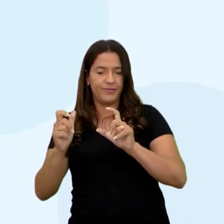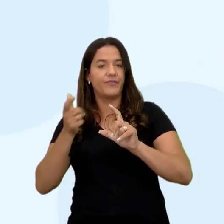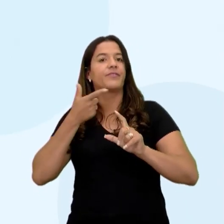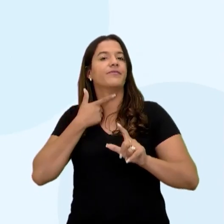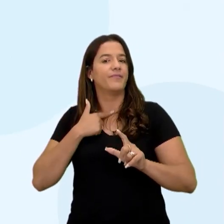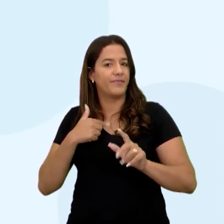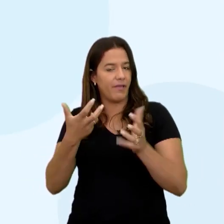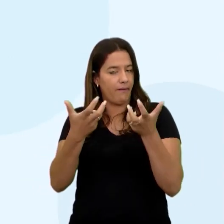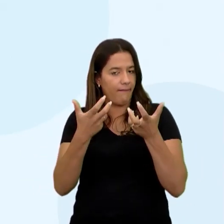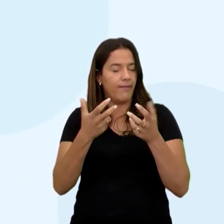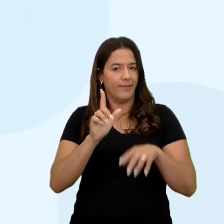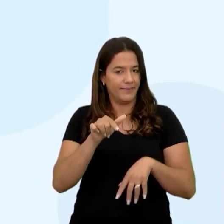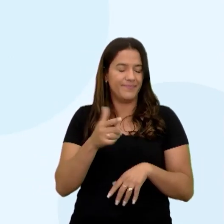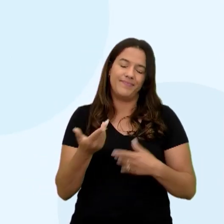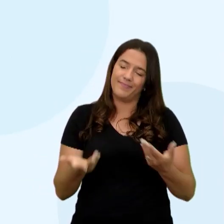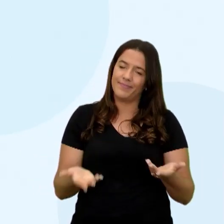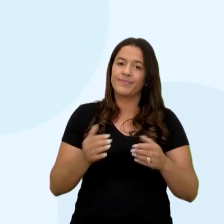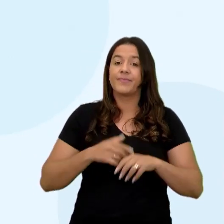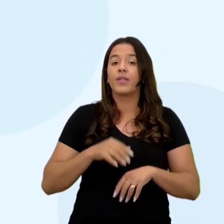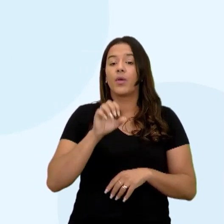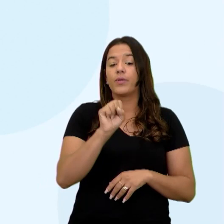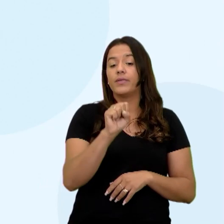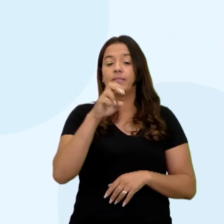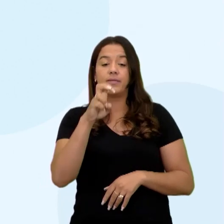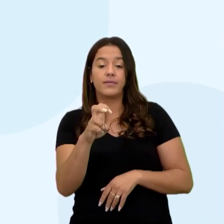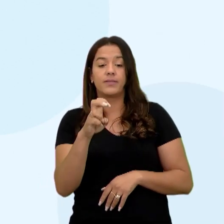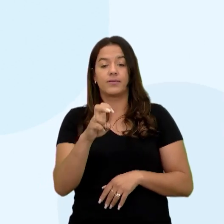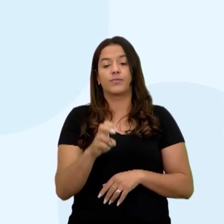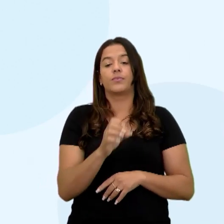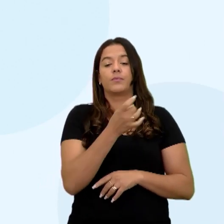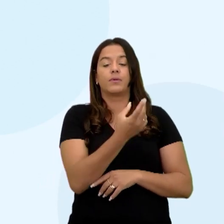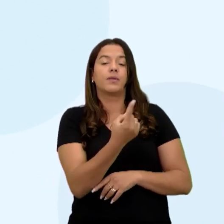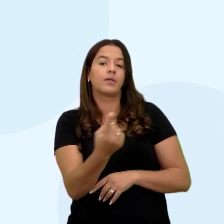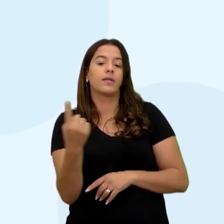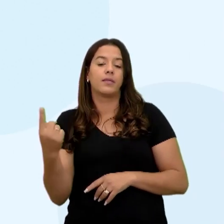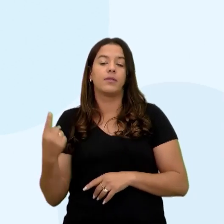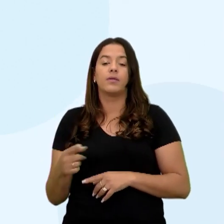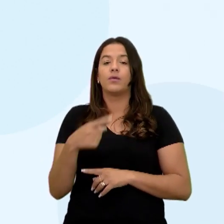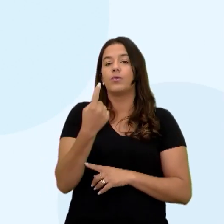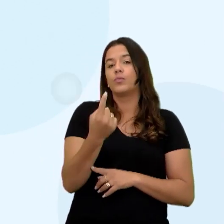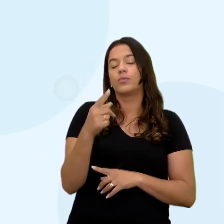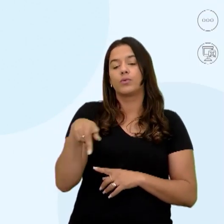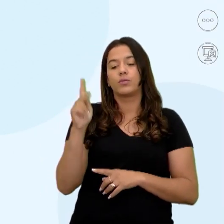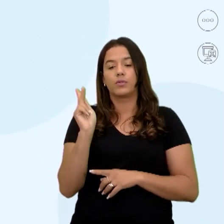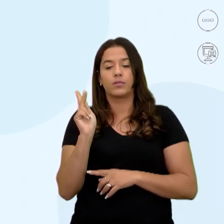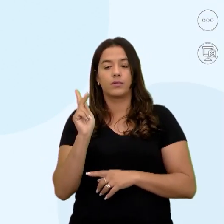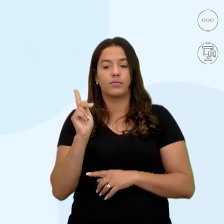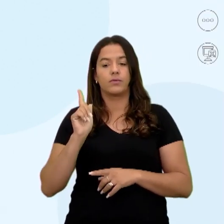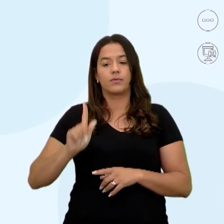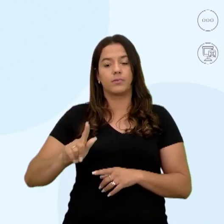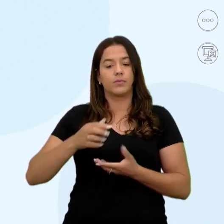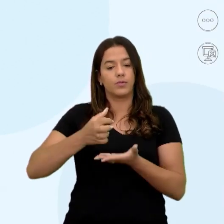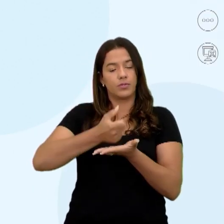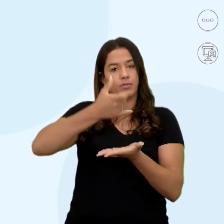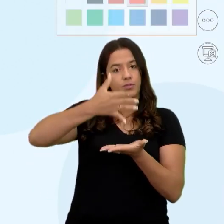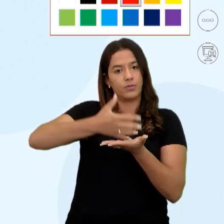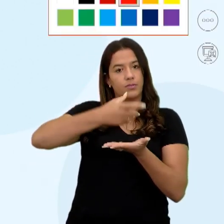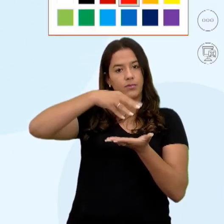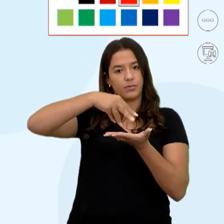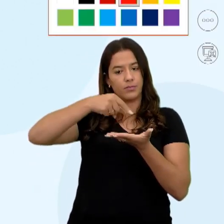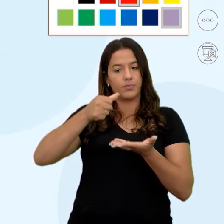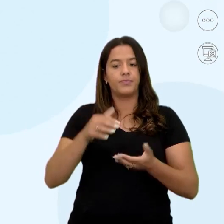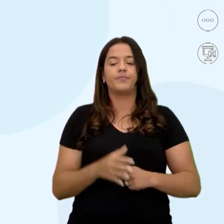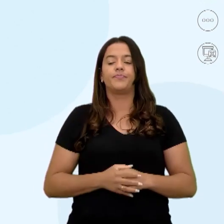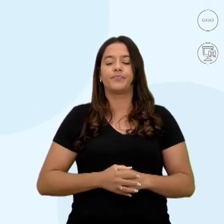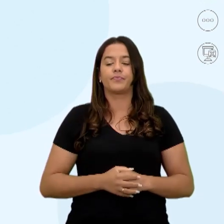Bom, com 85 salgadinhos para cada 1 kg de farinha. Deixa eu pegar aqui a nossa caneta para fazer um